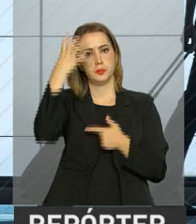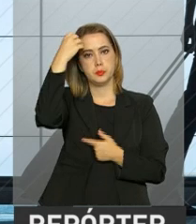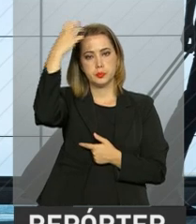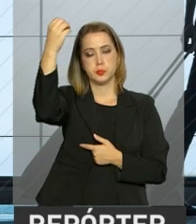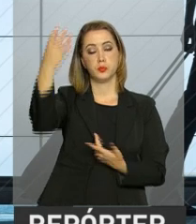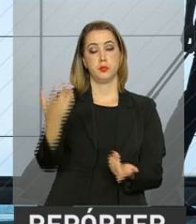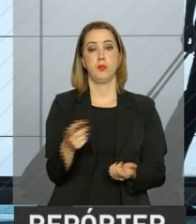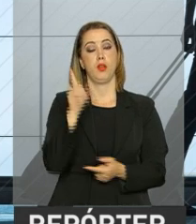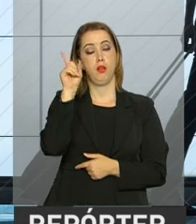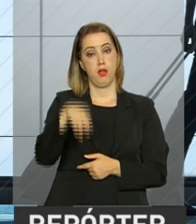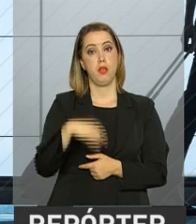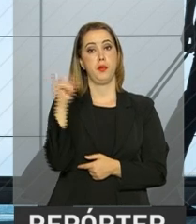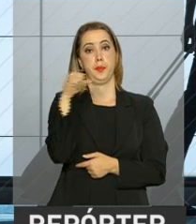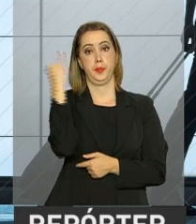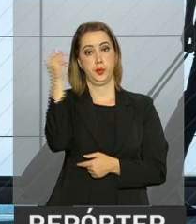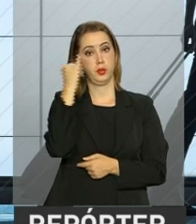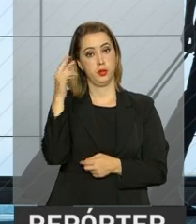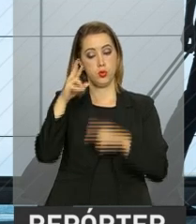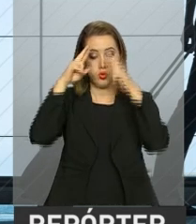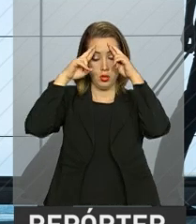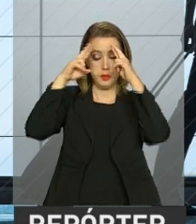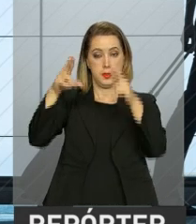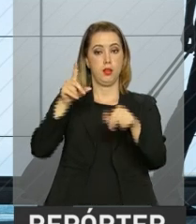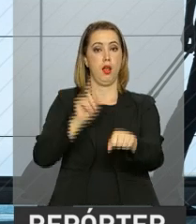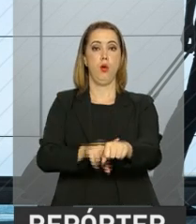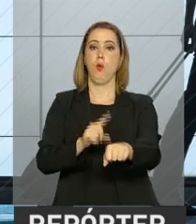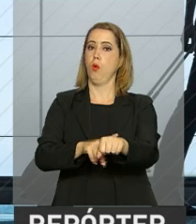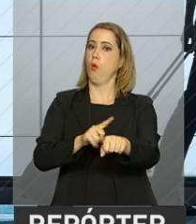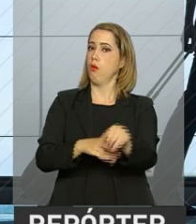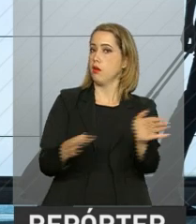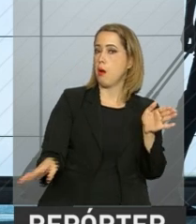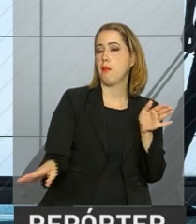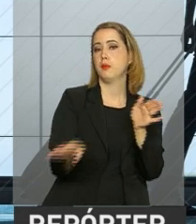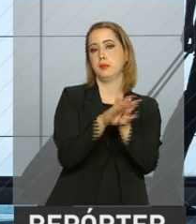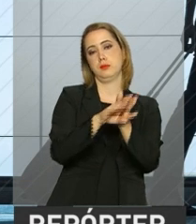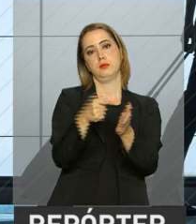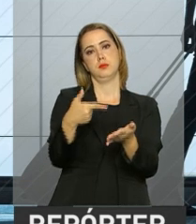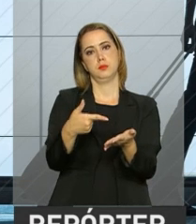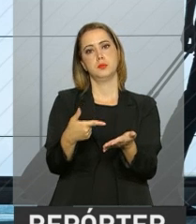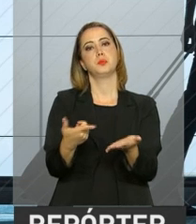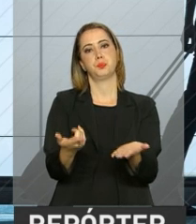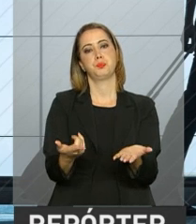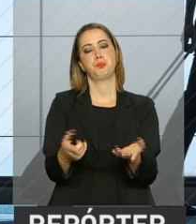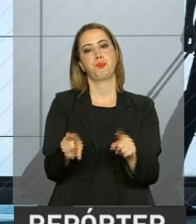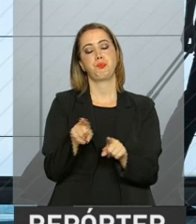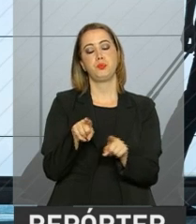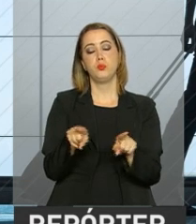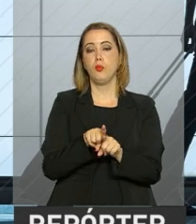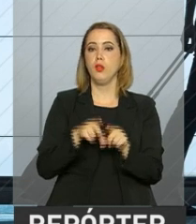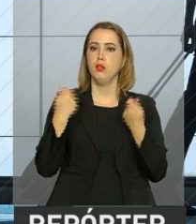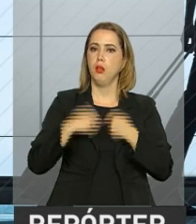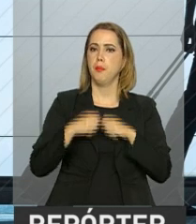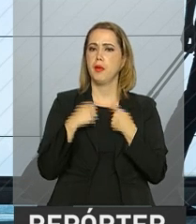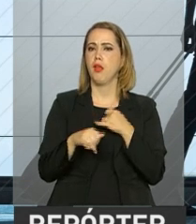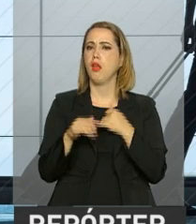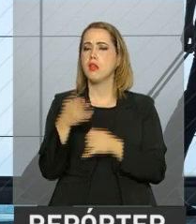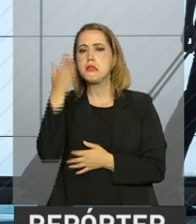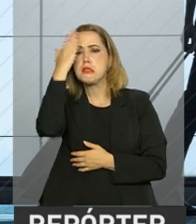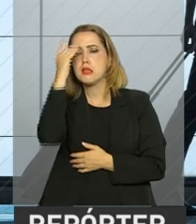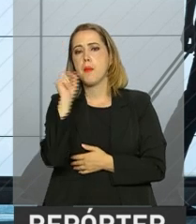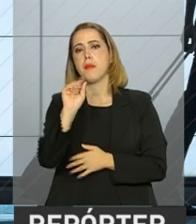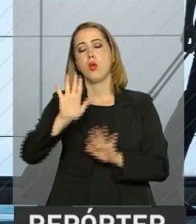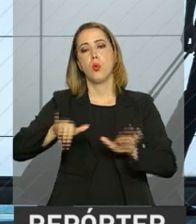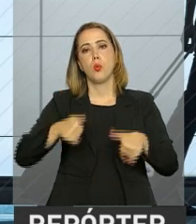é importante respeitar o horário que cada companhia aérea determina para a chegada antes do embarque é preciso também se informar sobre os